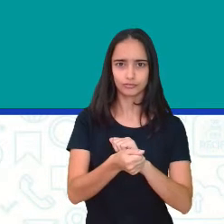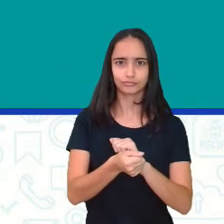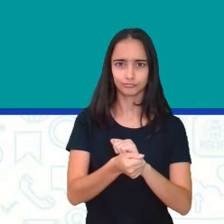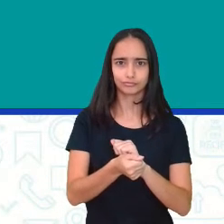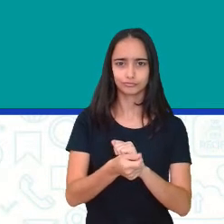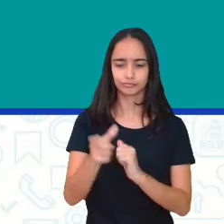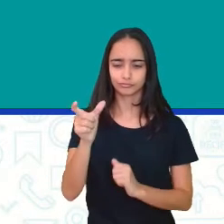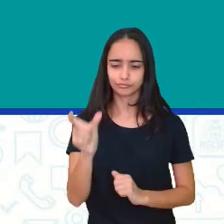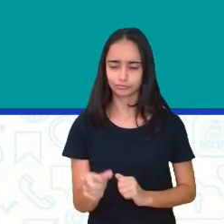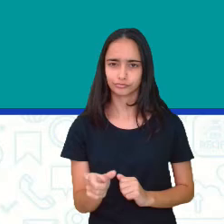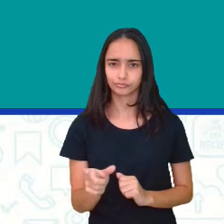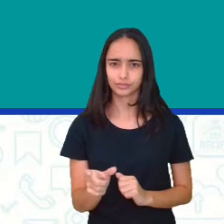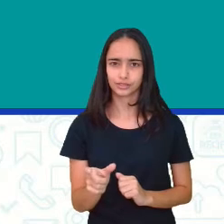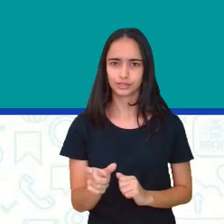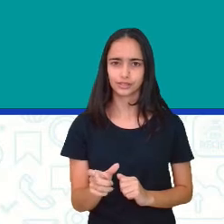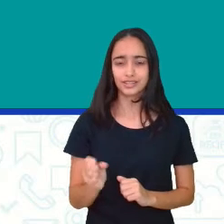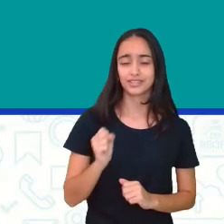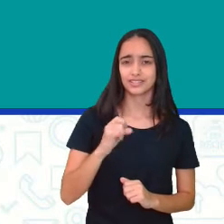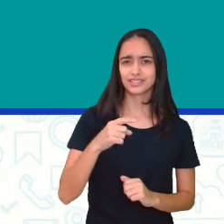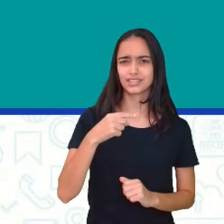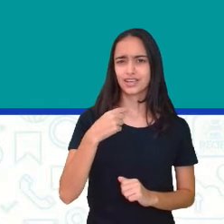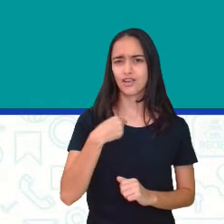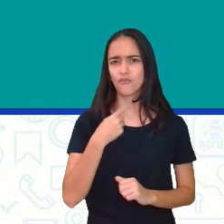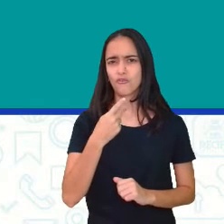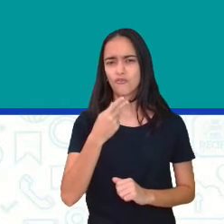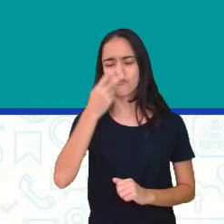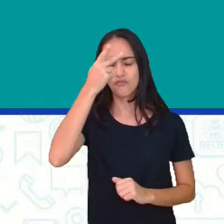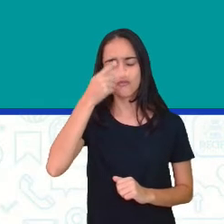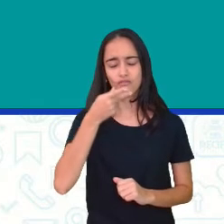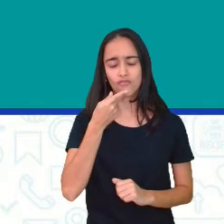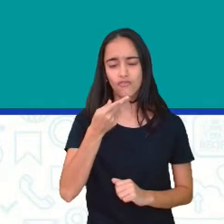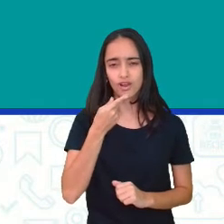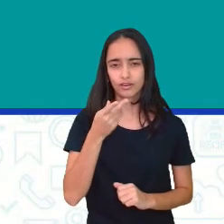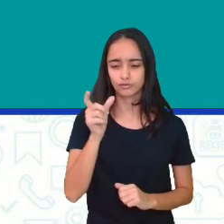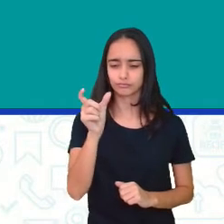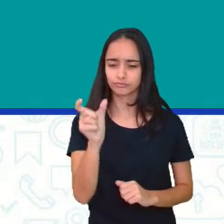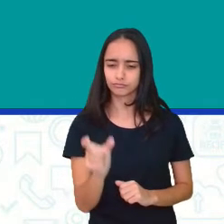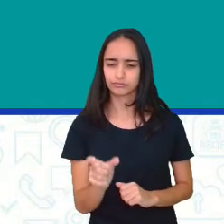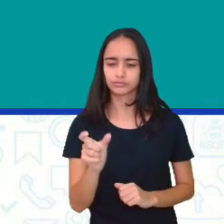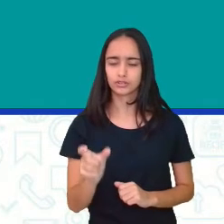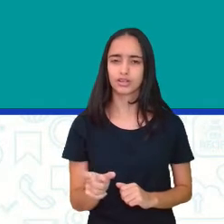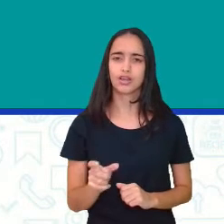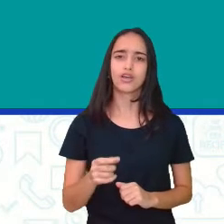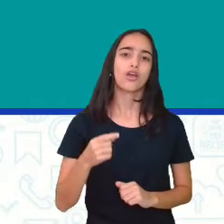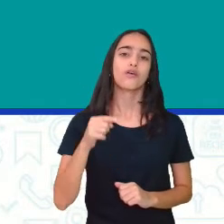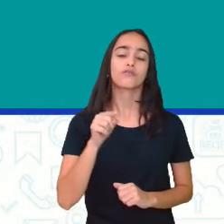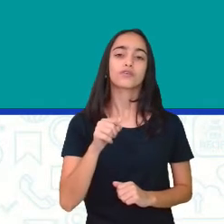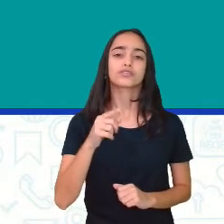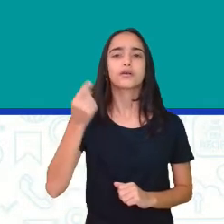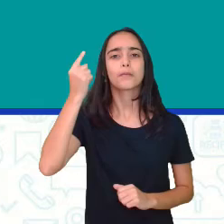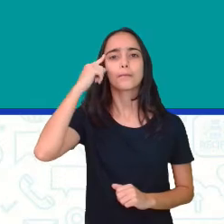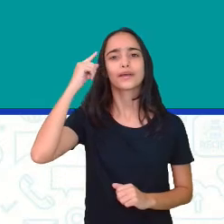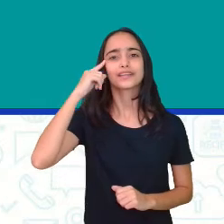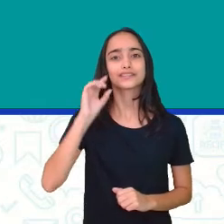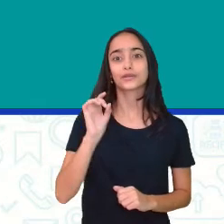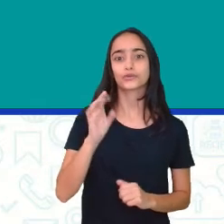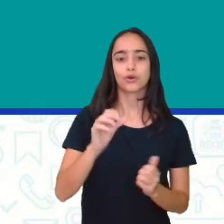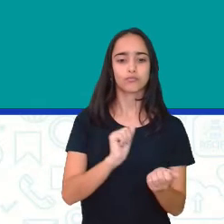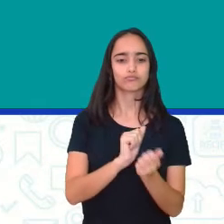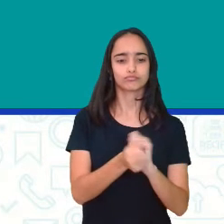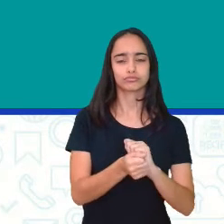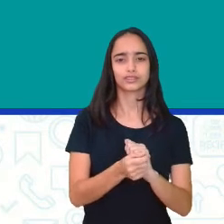não é atleta, mas faz uma prática de exercício. E aí, você é uma pessoa ativa, né? Fisicamente